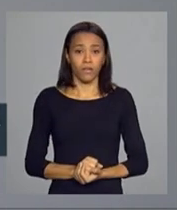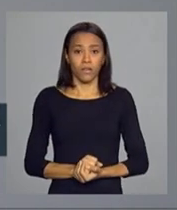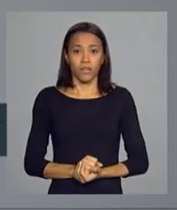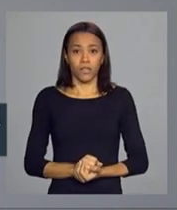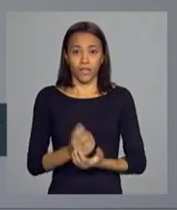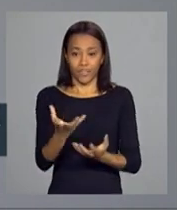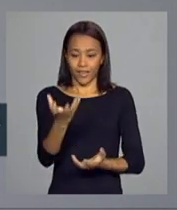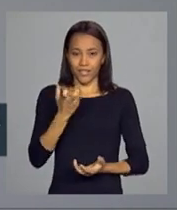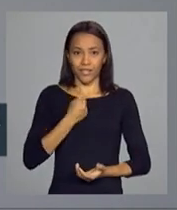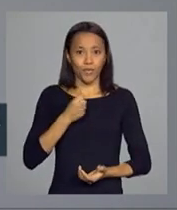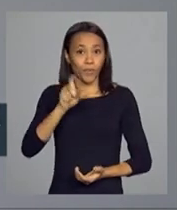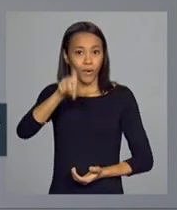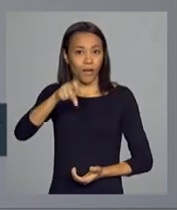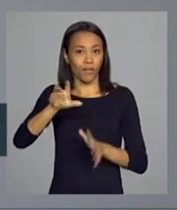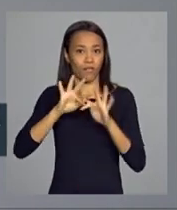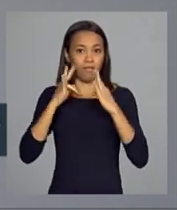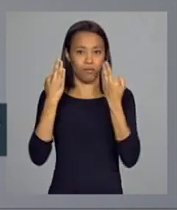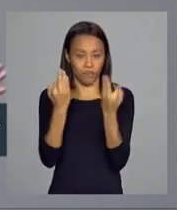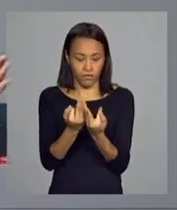o Bolsa Família,